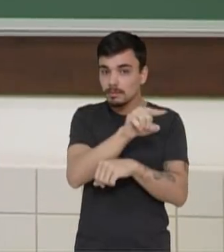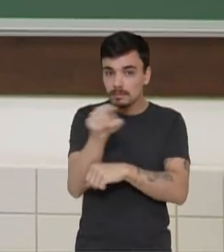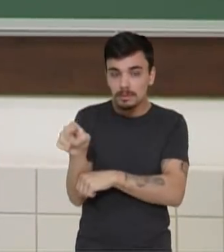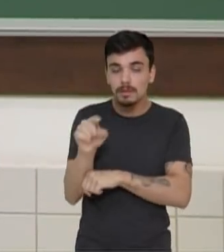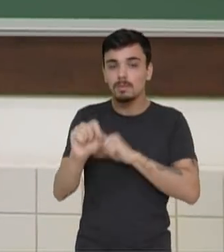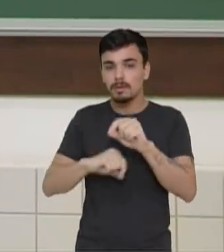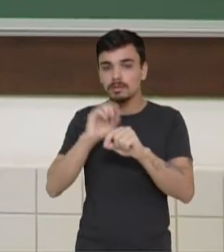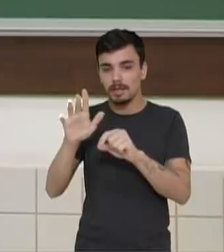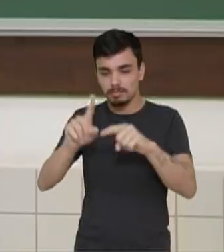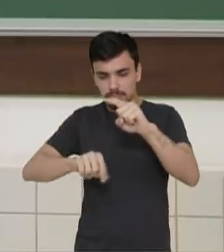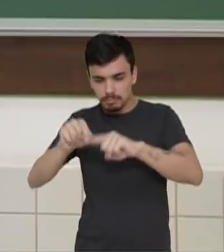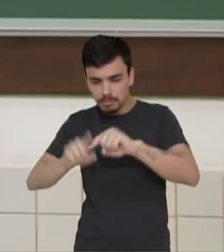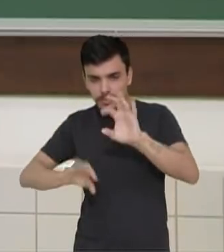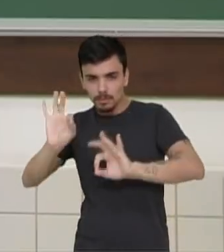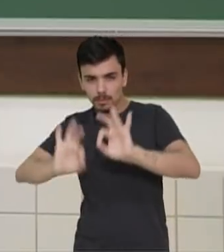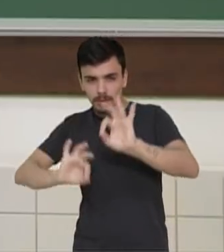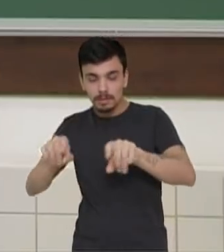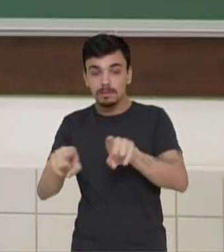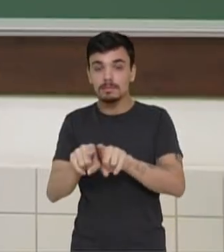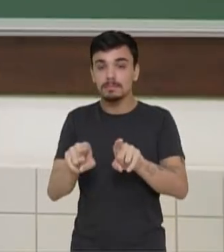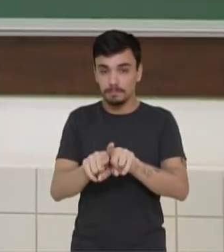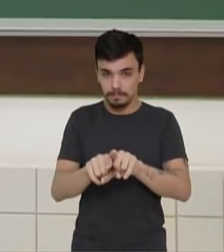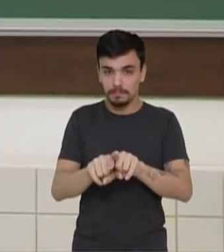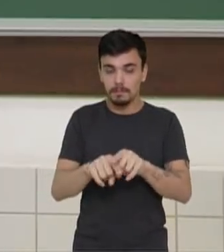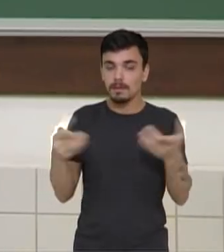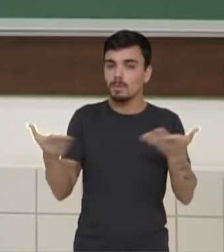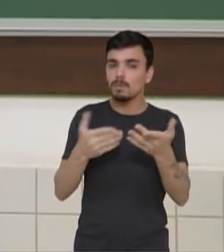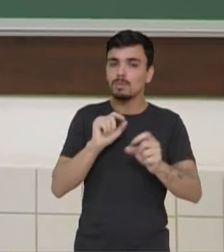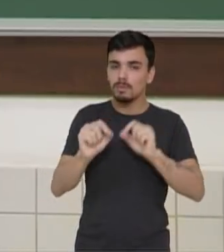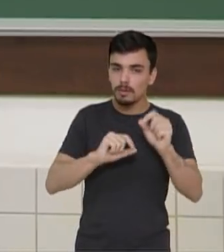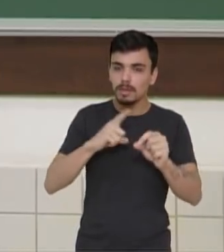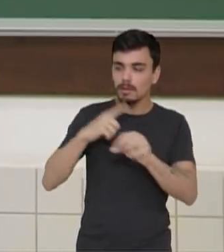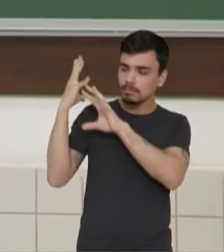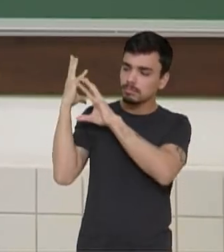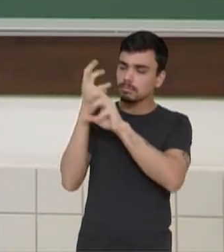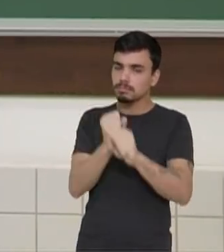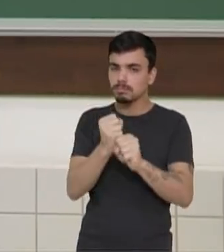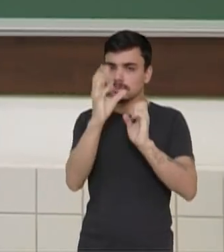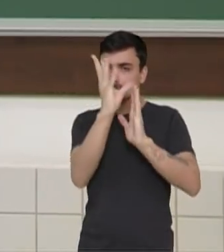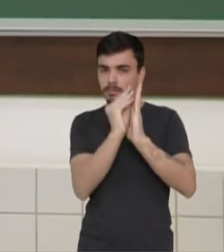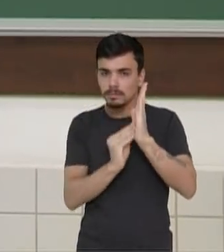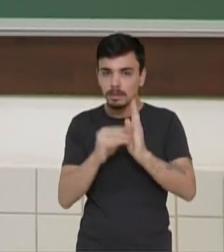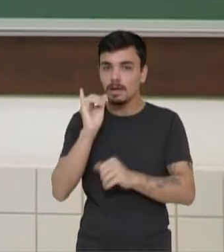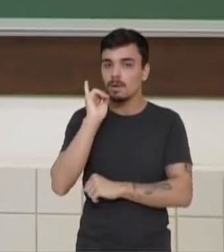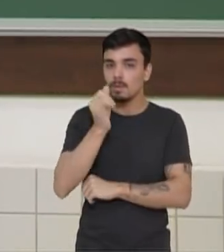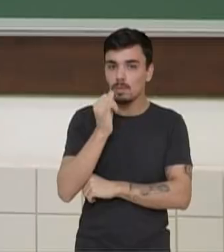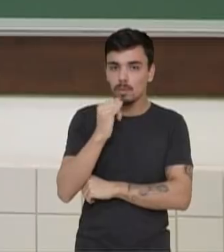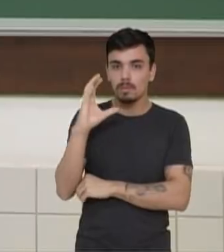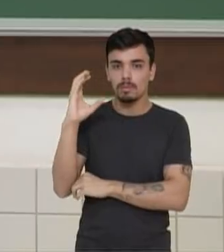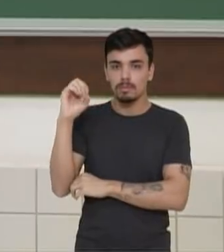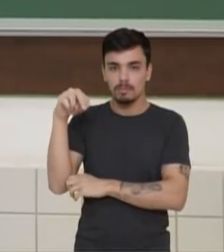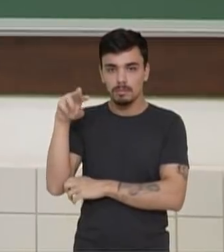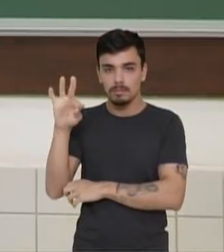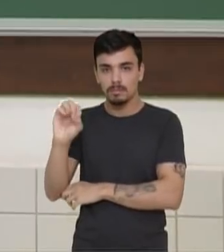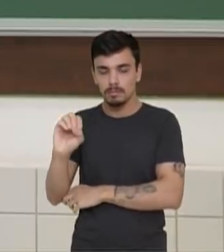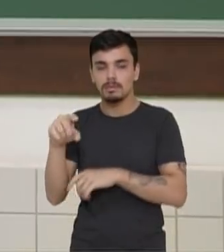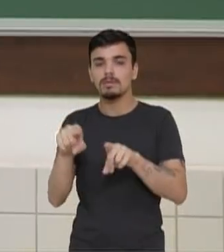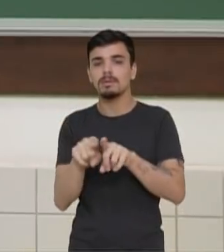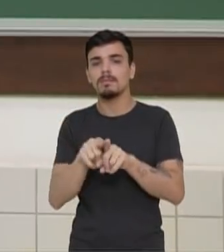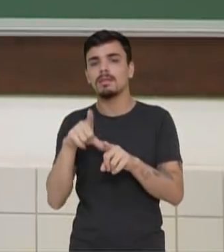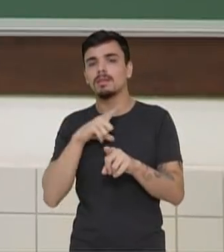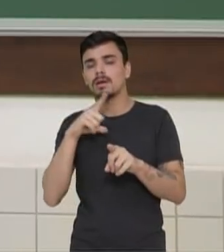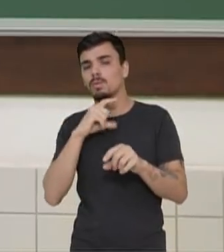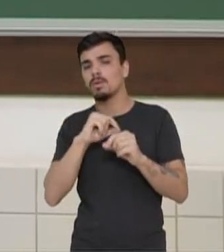estarem já com os materiais organizados. Hoje a gente vai fazer uma retomada dos contos, né? Vamos rever ali os elementos composicionais